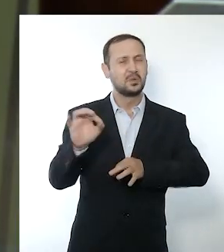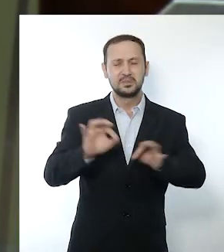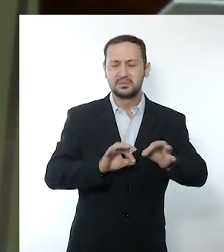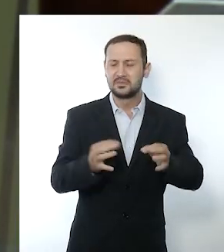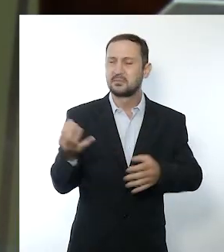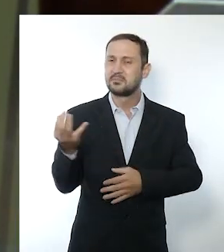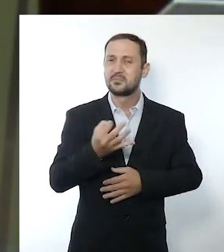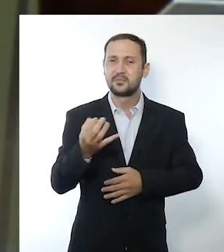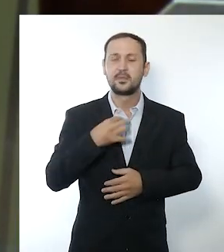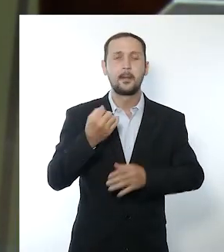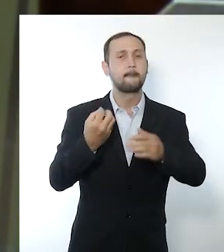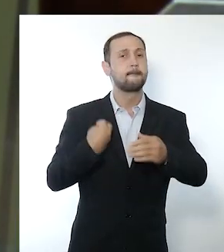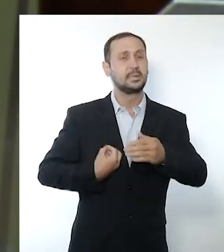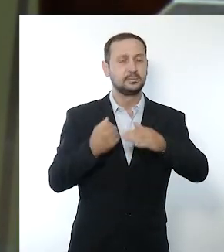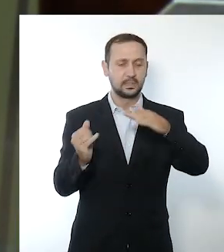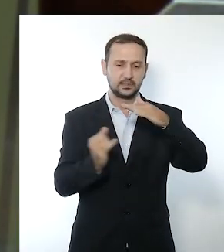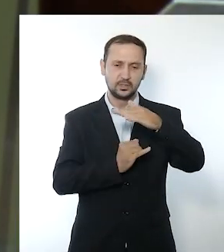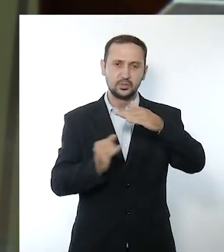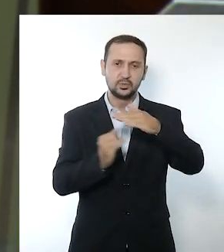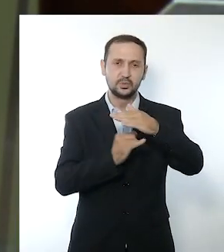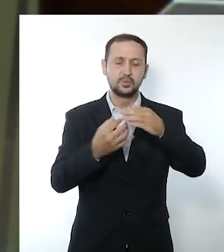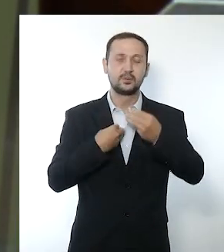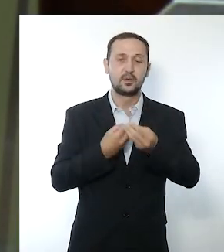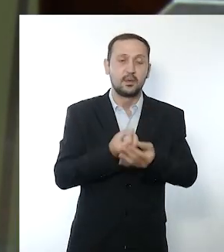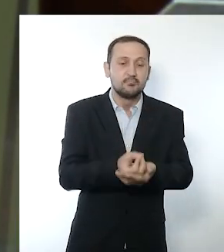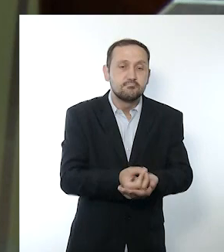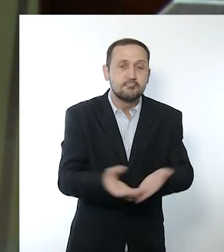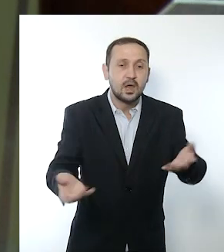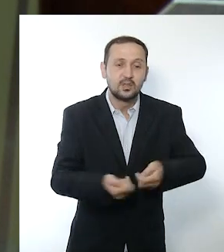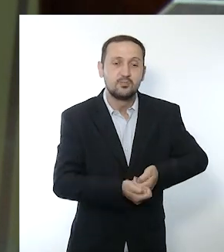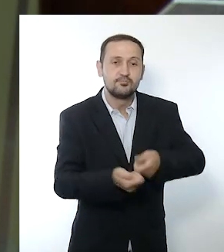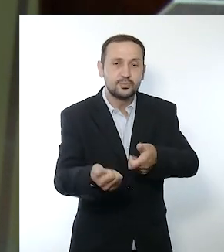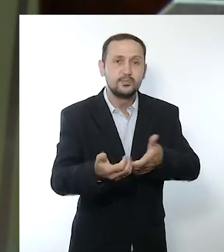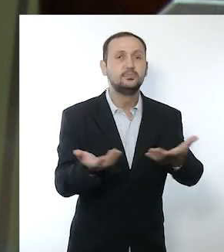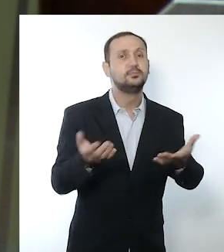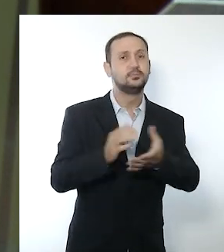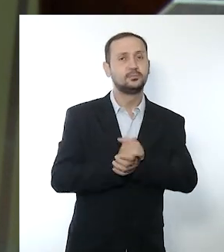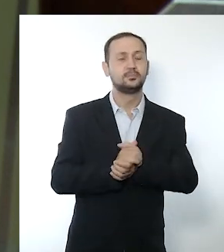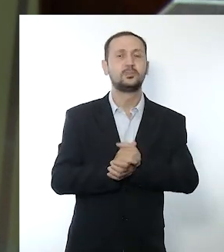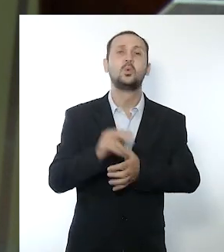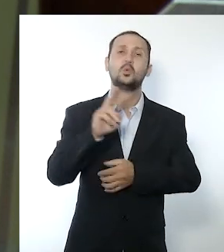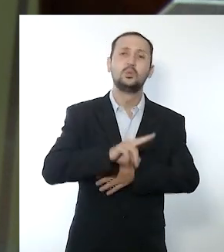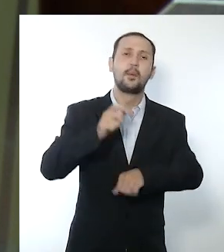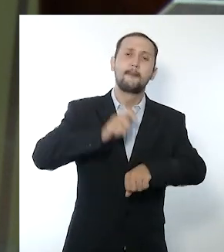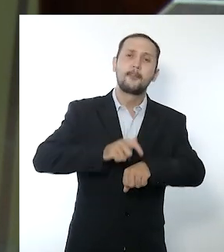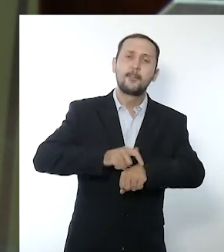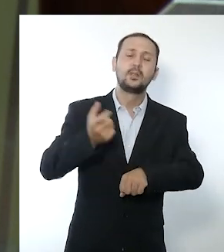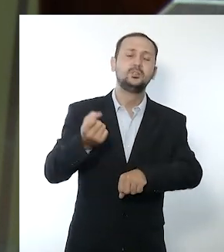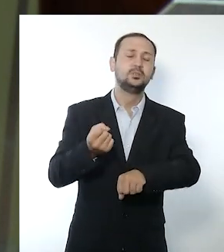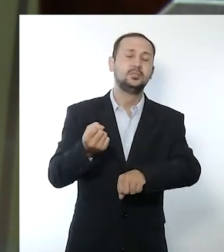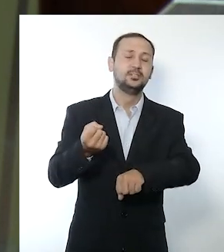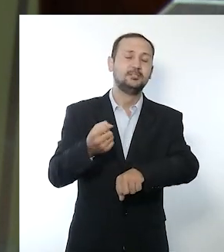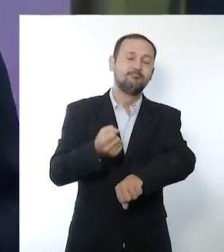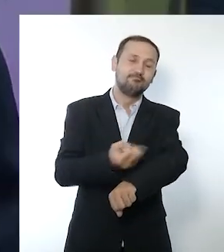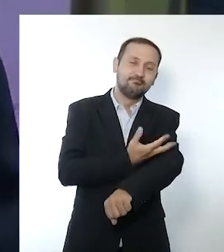de ouro hoje a participação das entidades que foram agraciadas com esse movimento, através de um momento de muita sensibilidade. Parabéns à